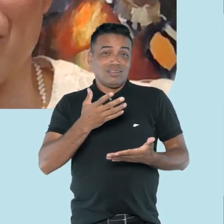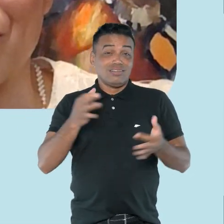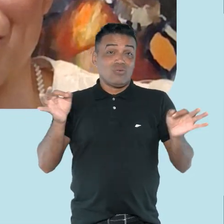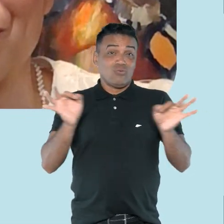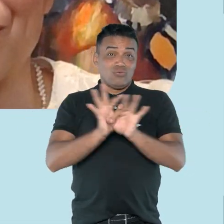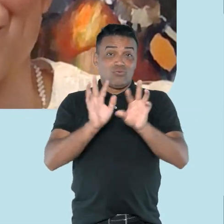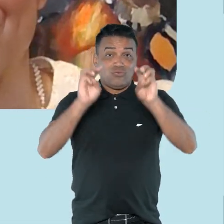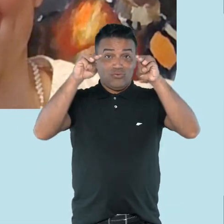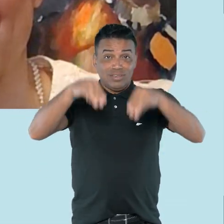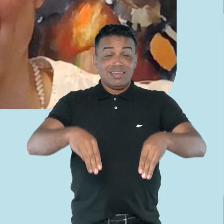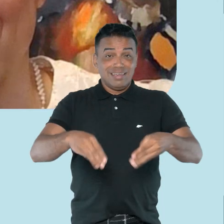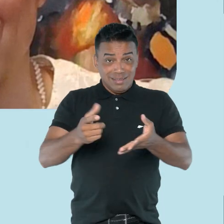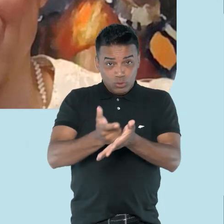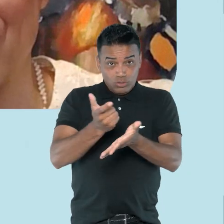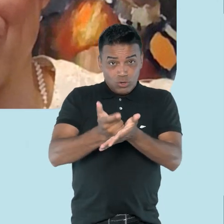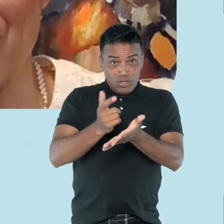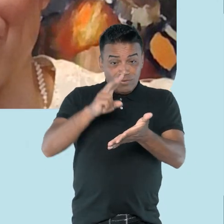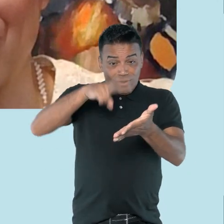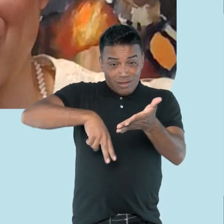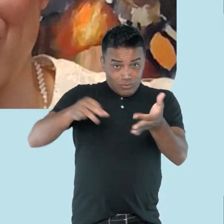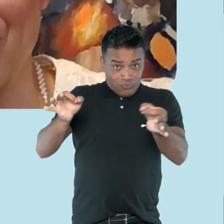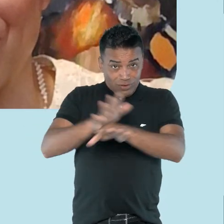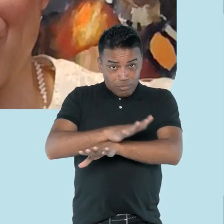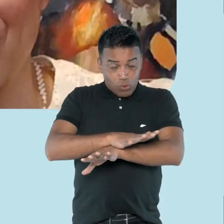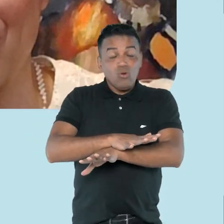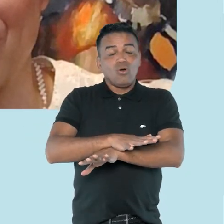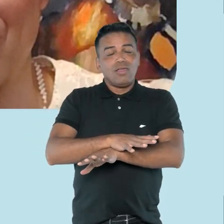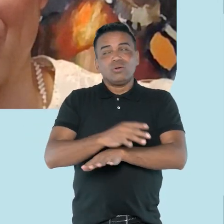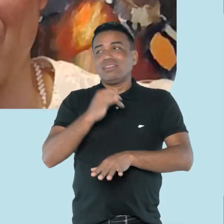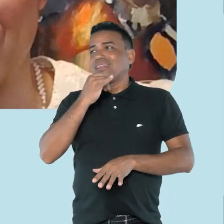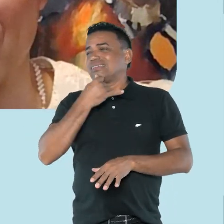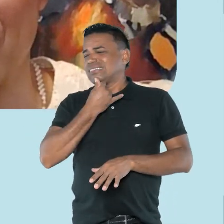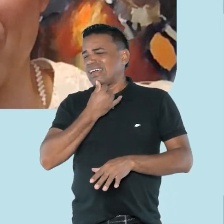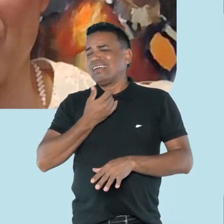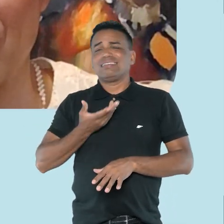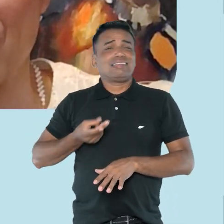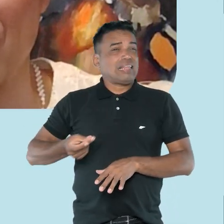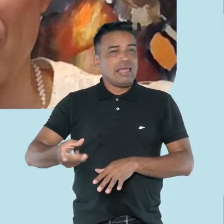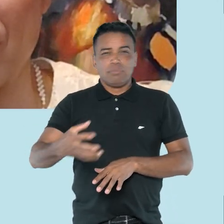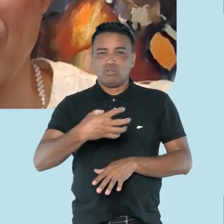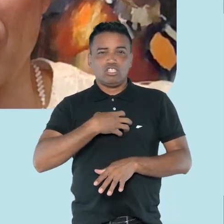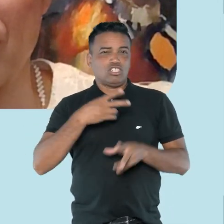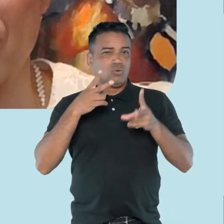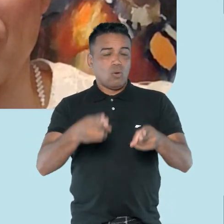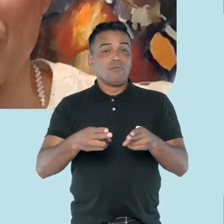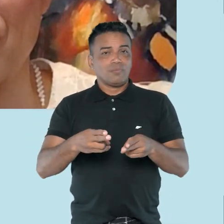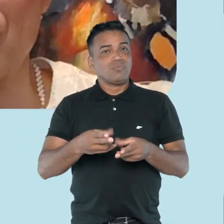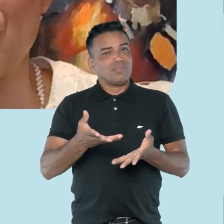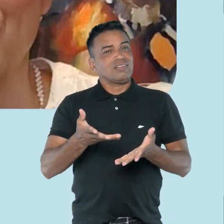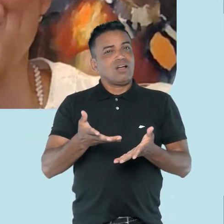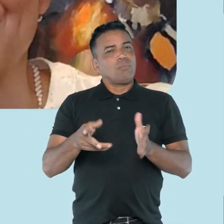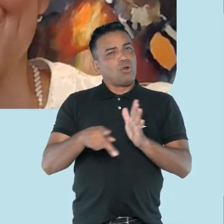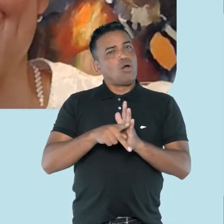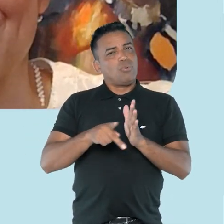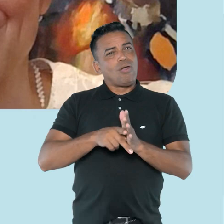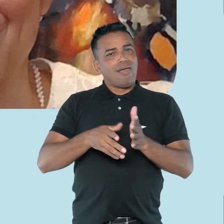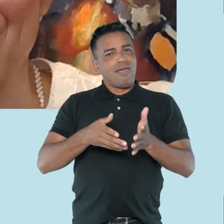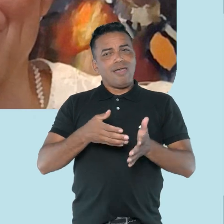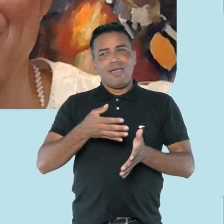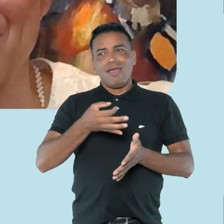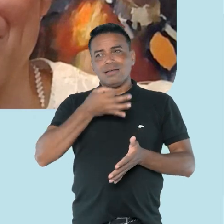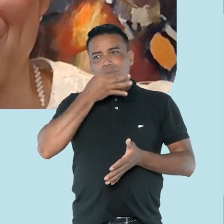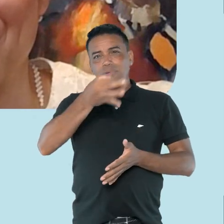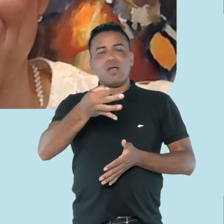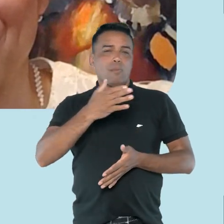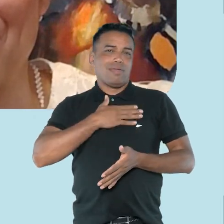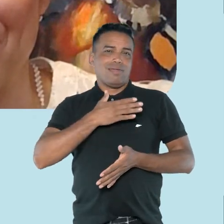que eu termino o seu livro com uma tristeza que há muito tempo até eu não sentia. E aí queria, você